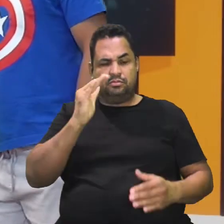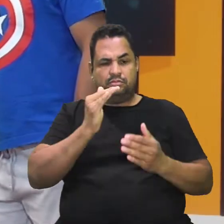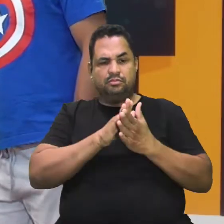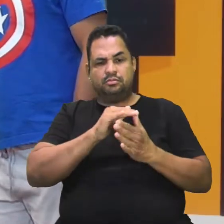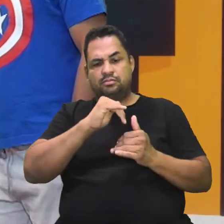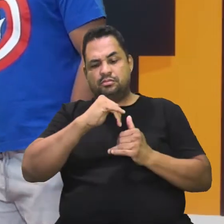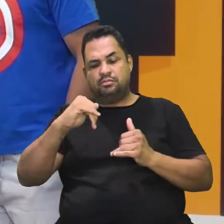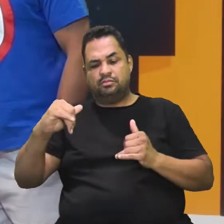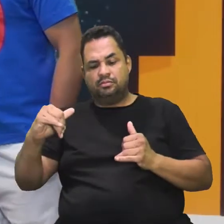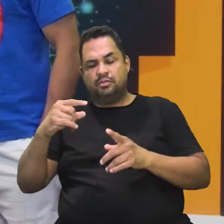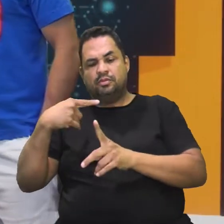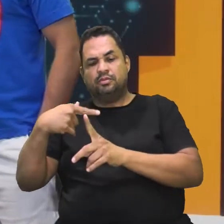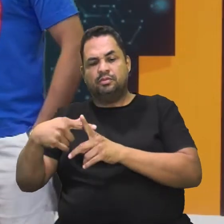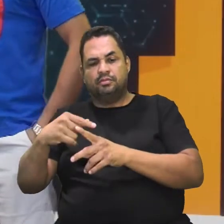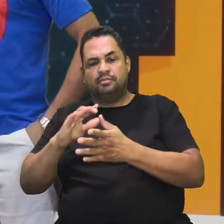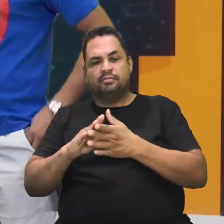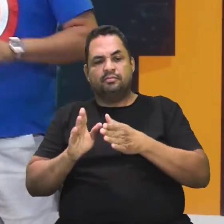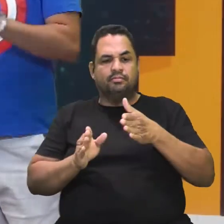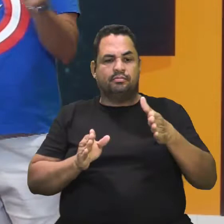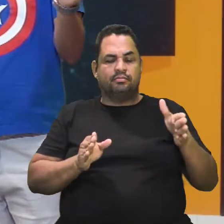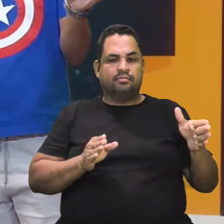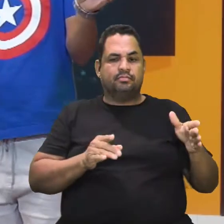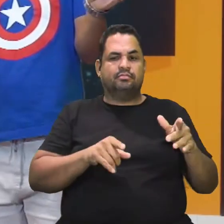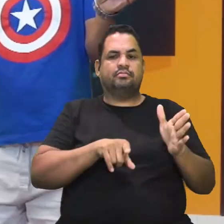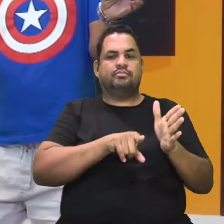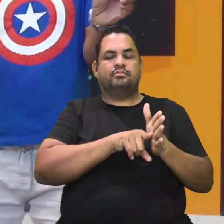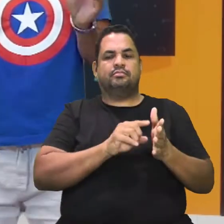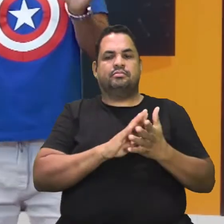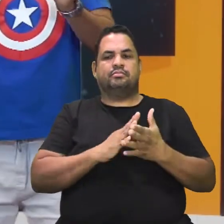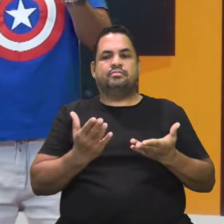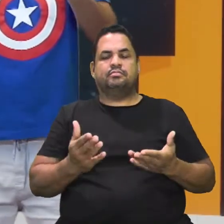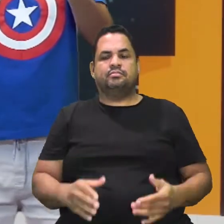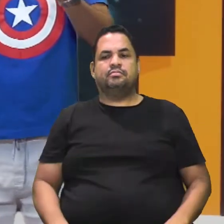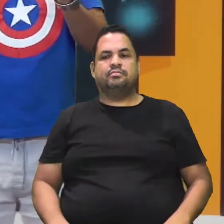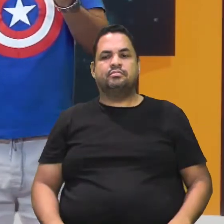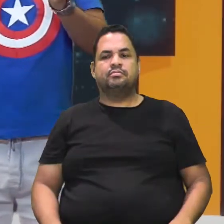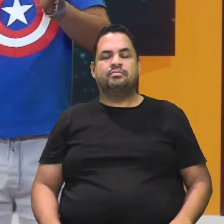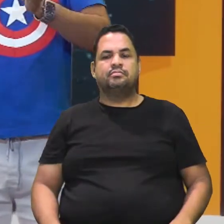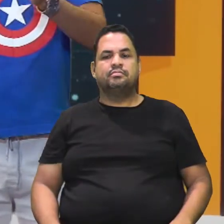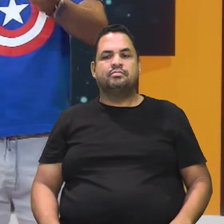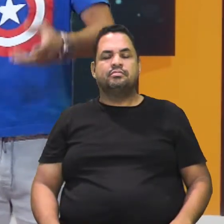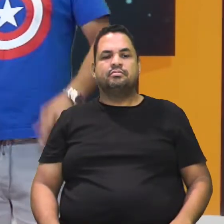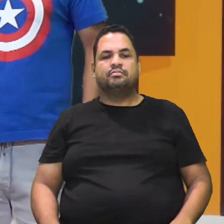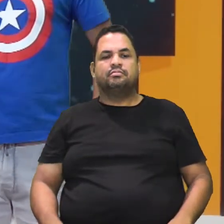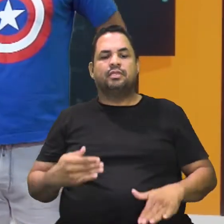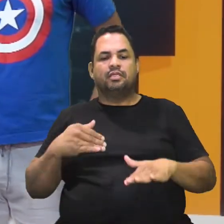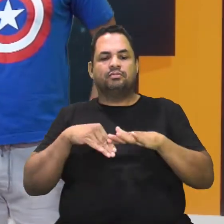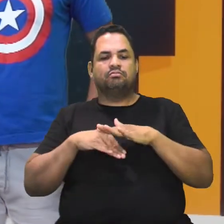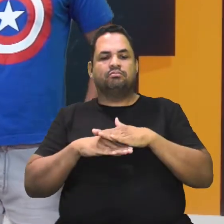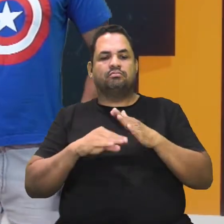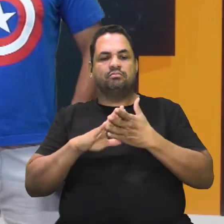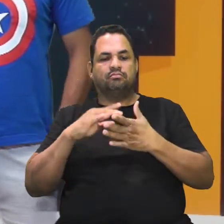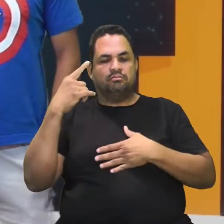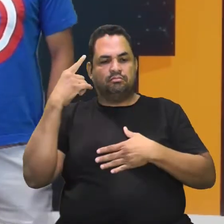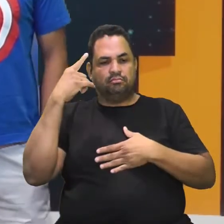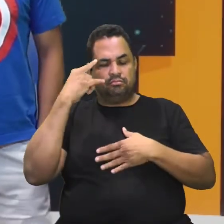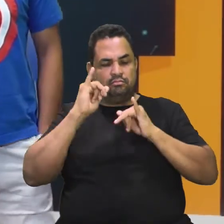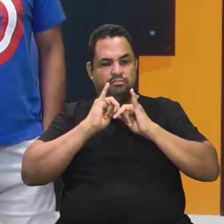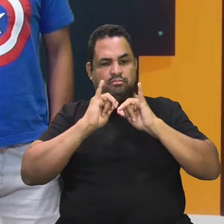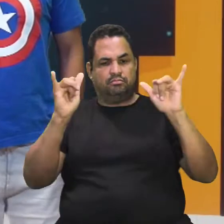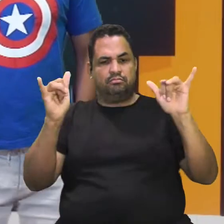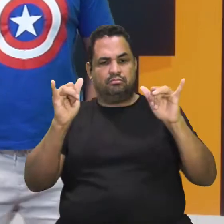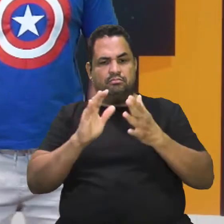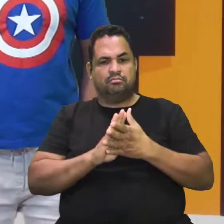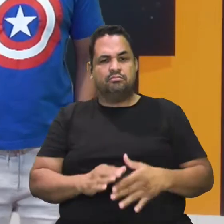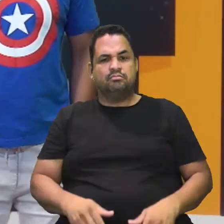exemplo, tem um positivo e tem um negativo, tá? Os 2 polos diferentes. Já guarda essa informação que te ajuda. O eixo imaginário, então,